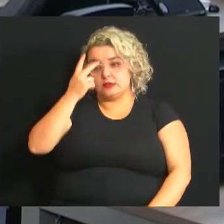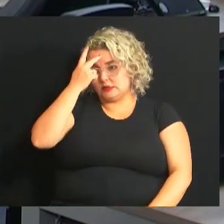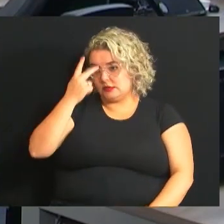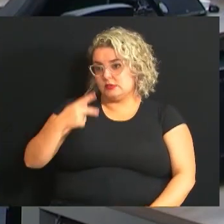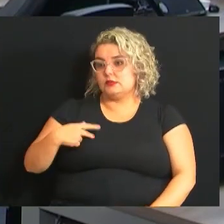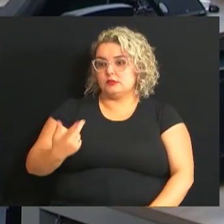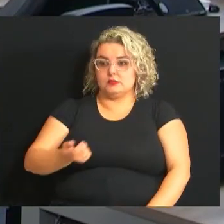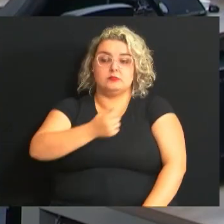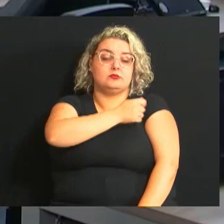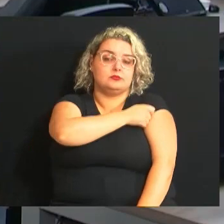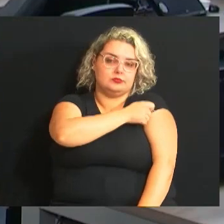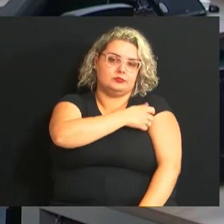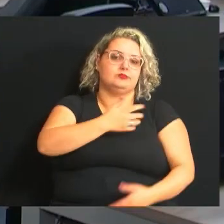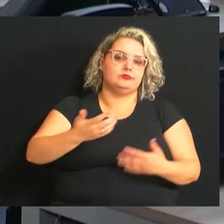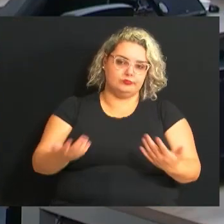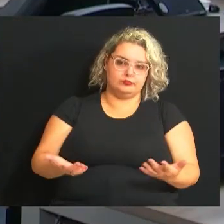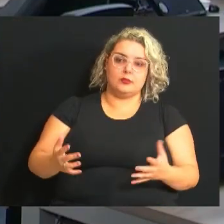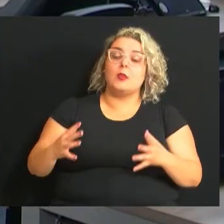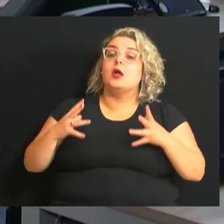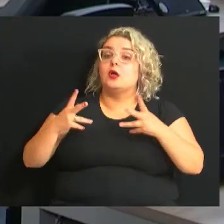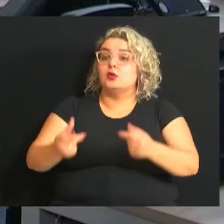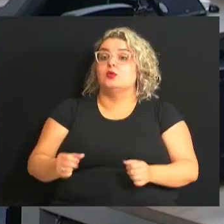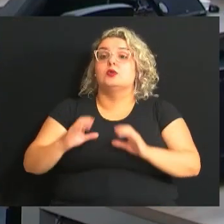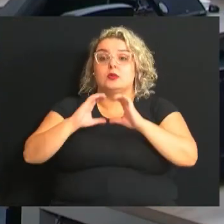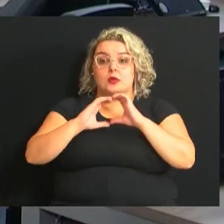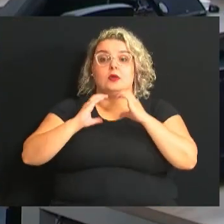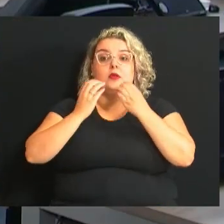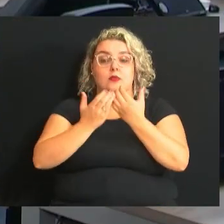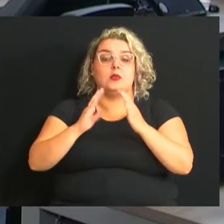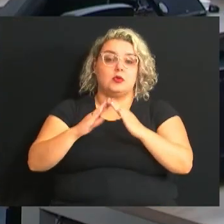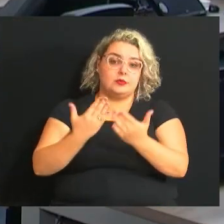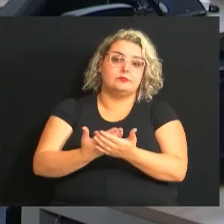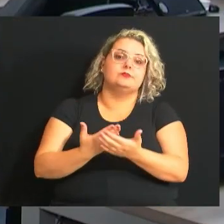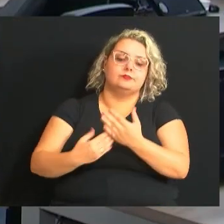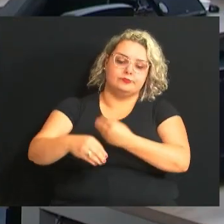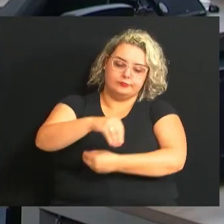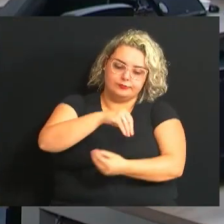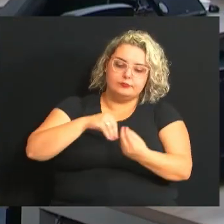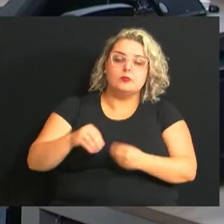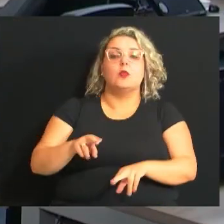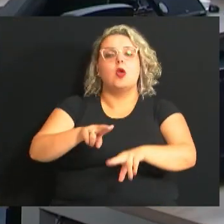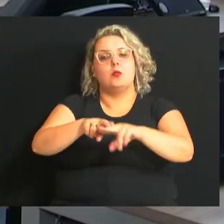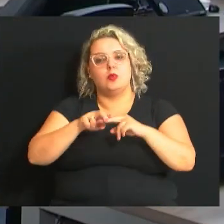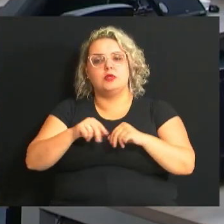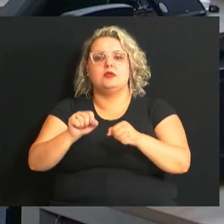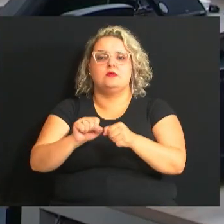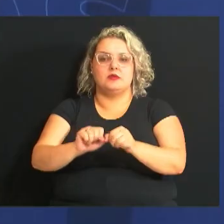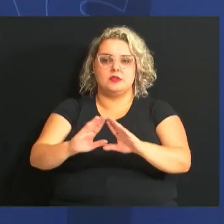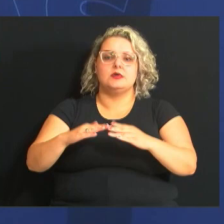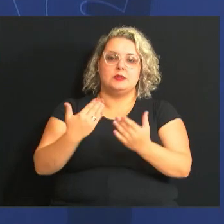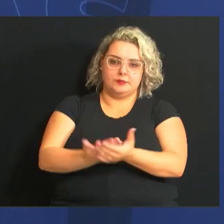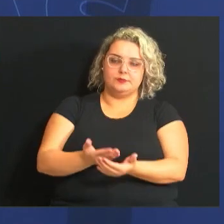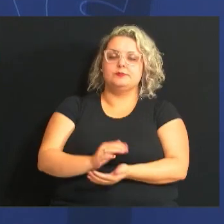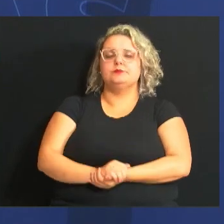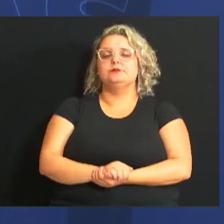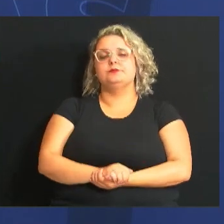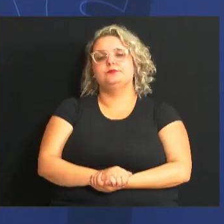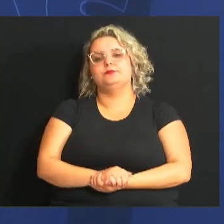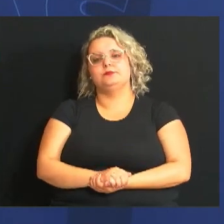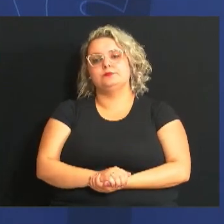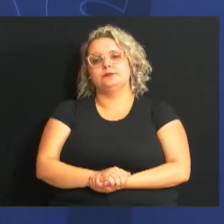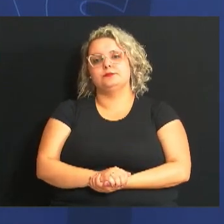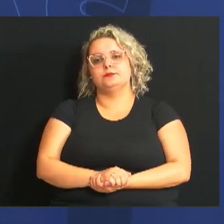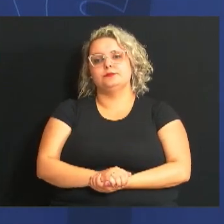dizer, acaba toda a comunidade escolar sendo envolvida. Então, por conta disso, a gente fez esse requerimento. A